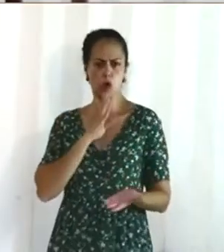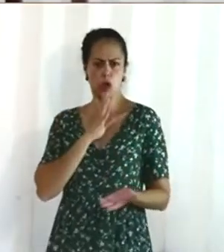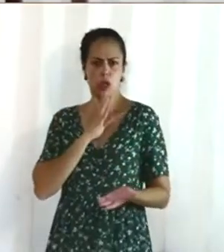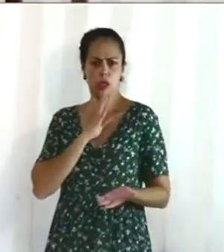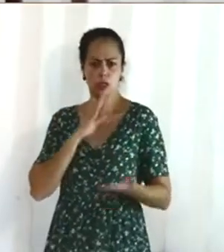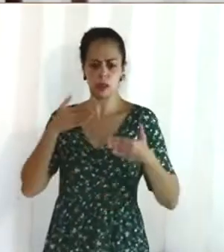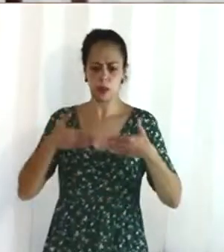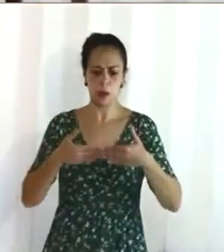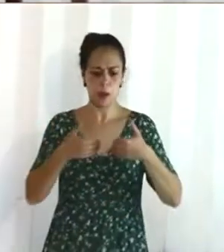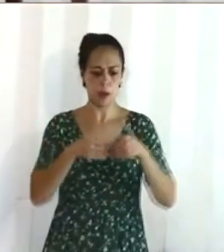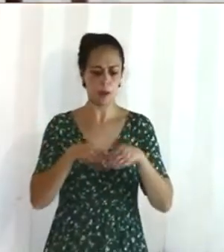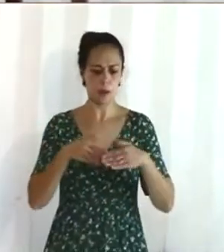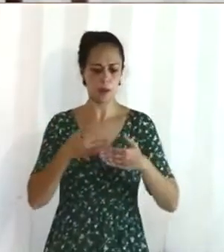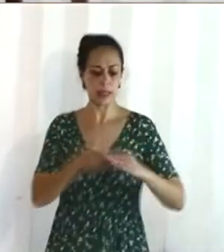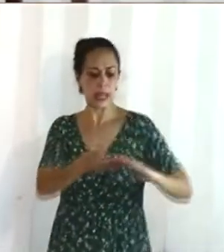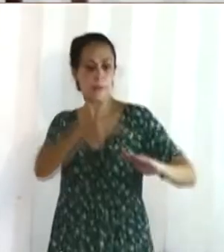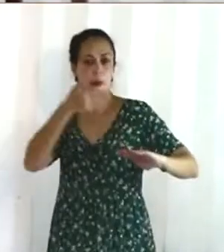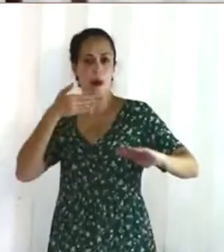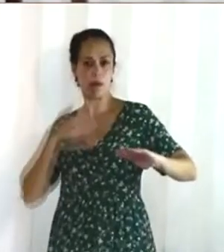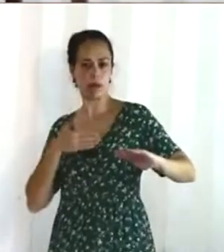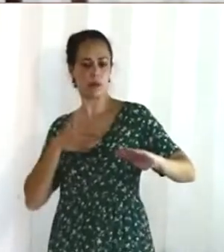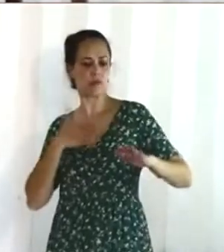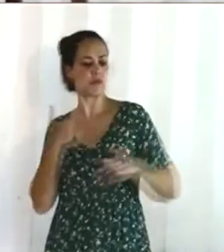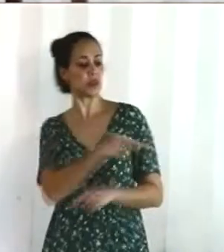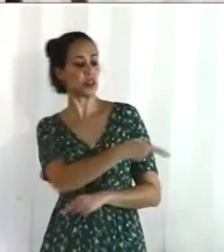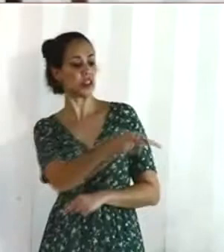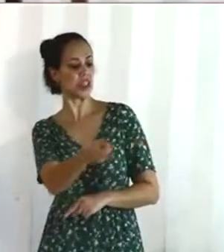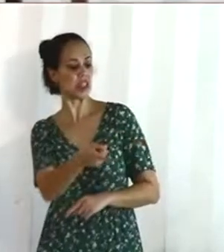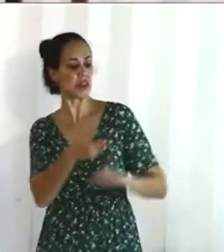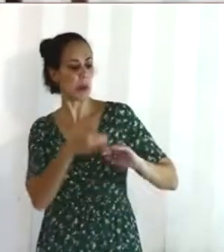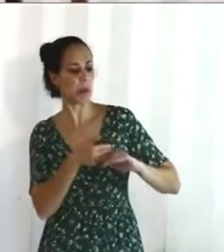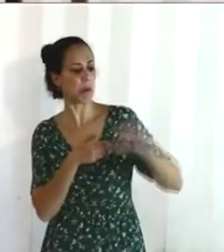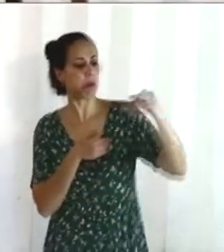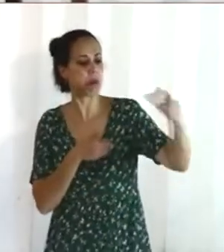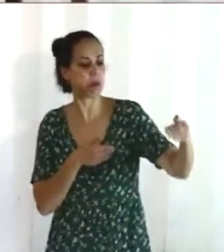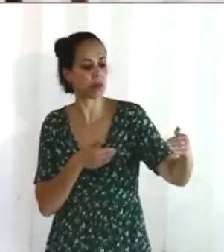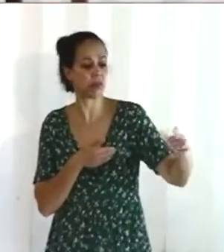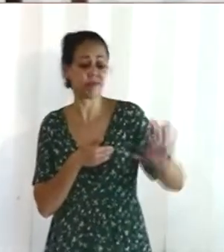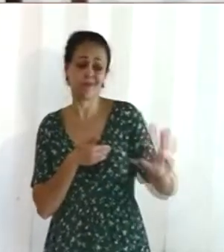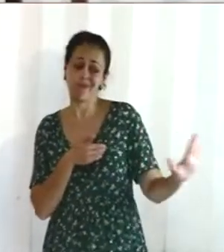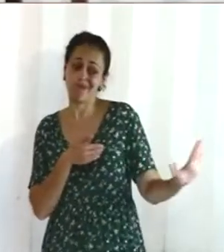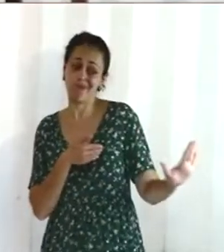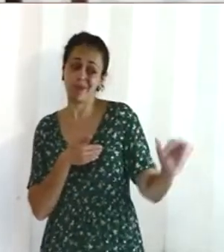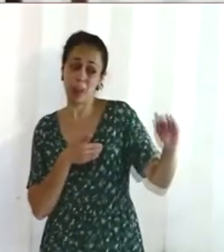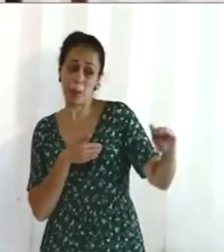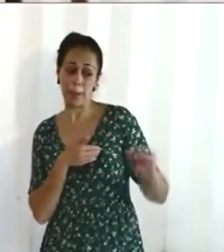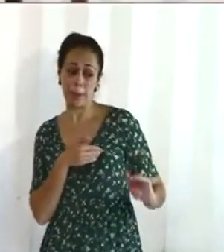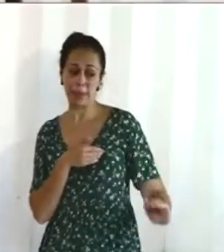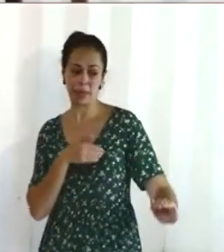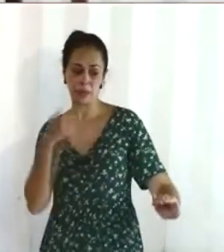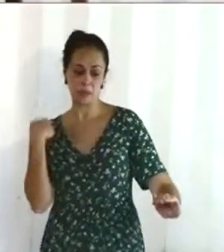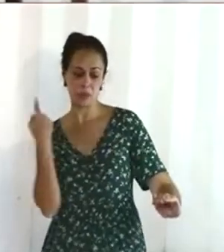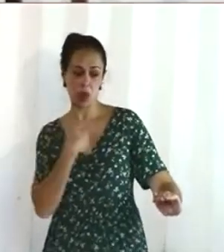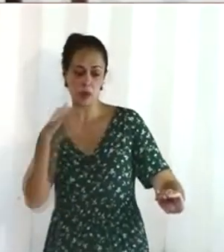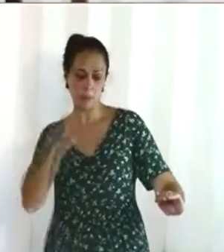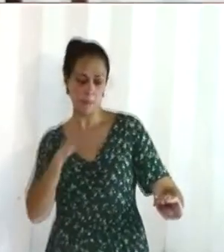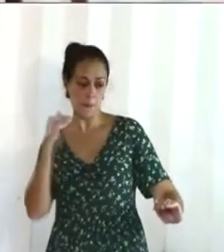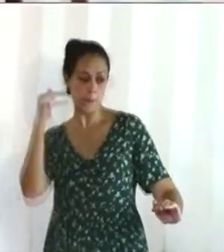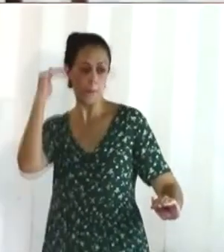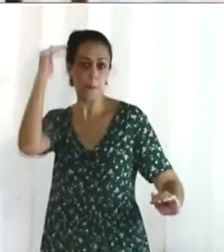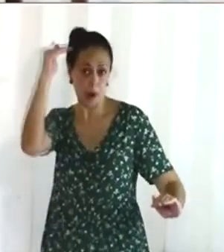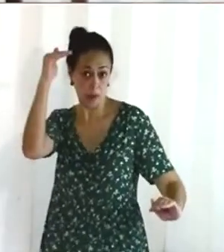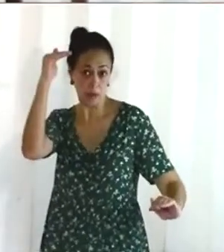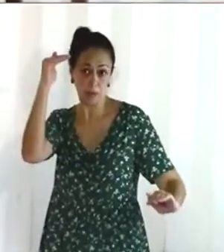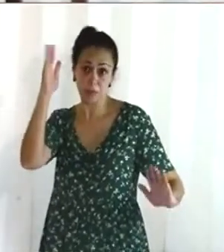tinham conhecimento, tinham a sabedoria. Era assim que eles pensavam. Outra coisa,